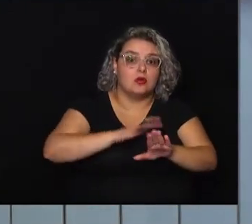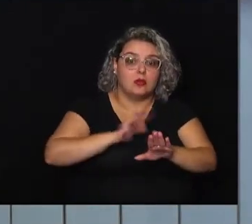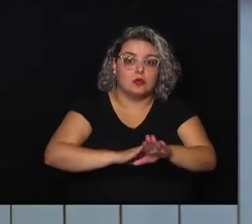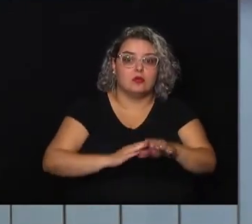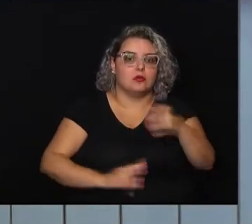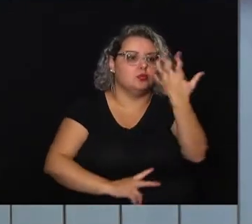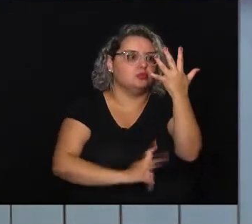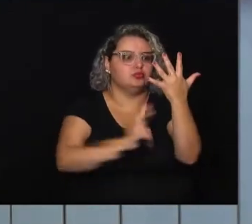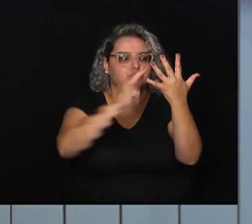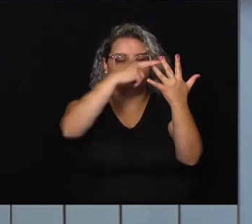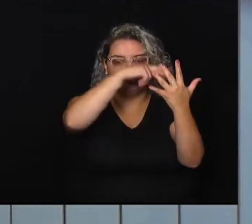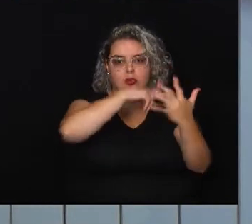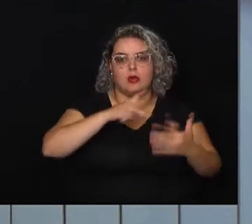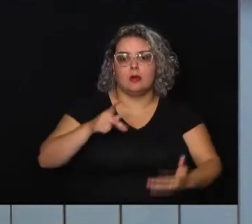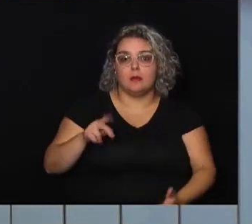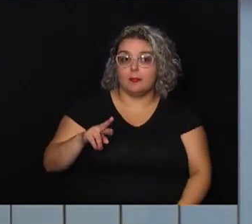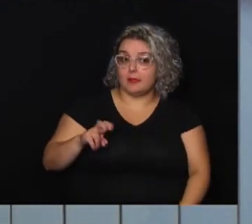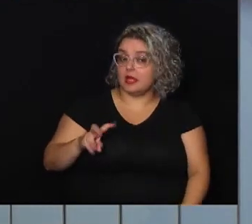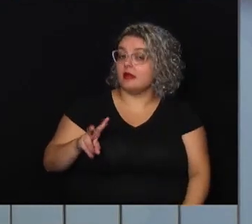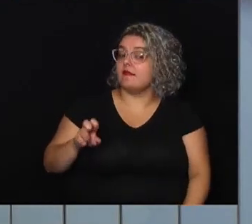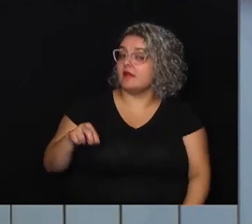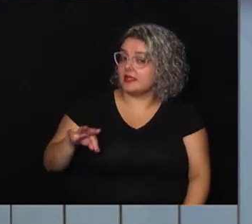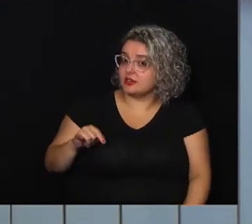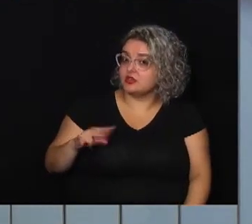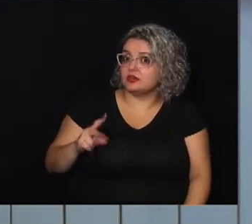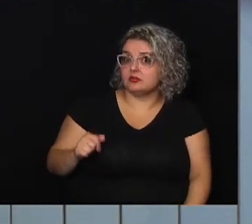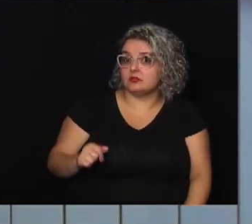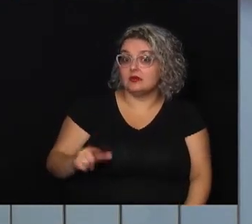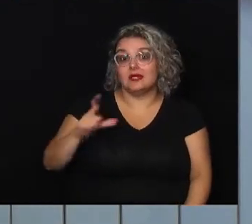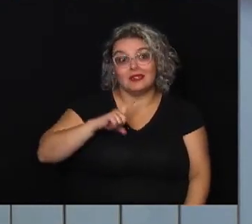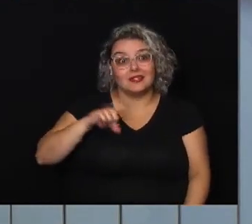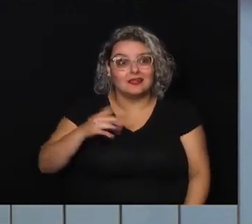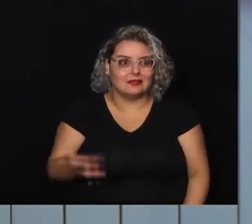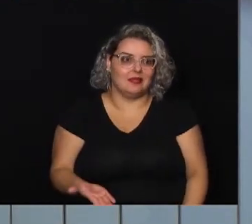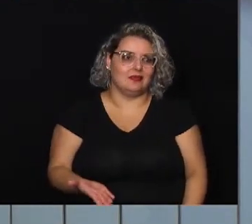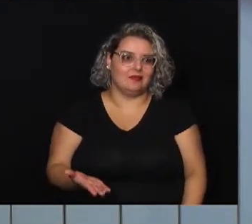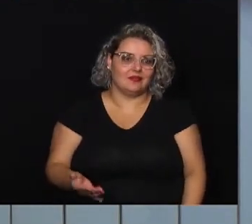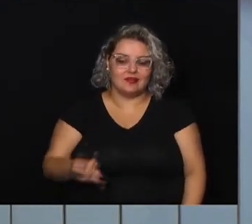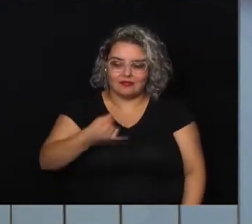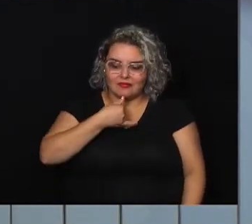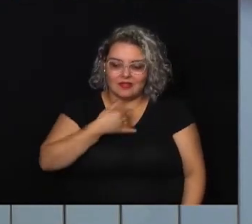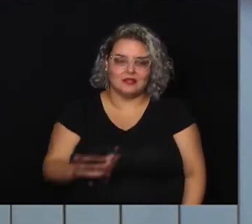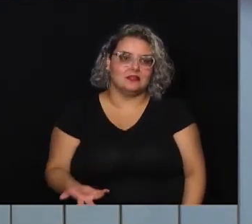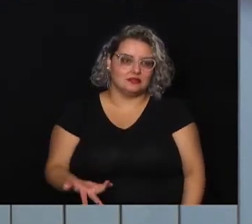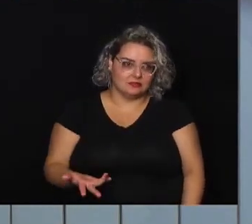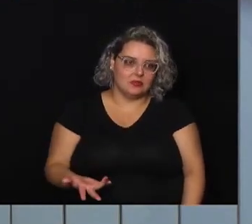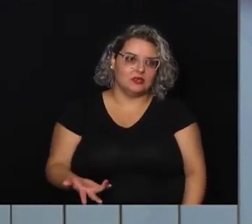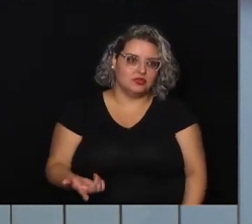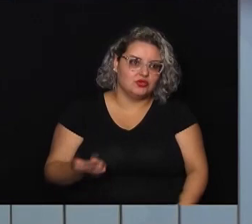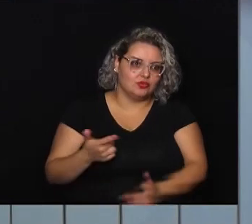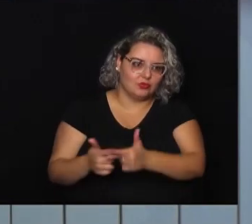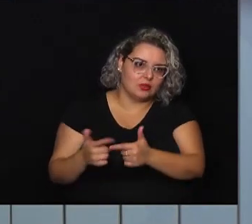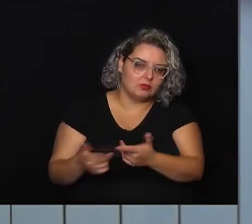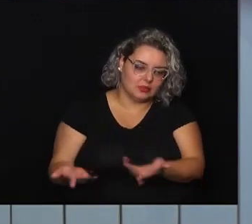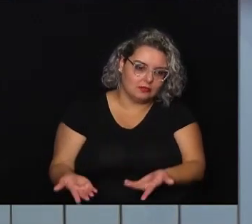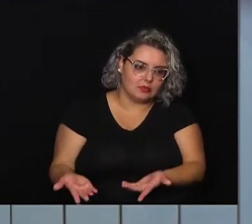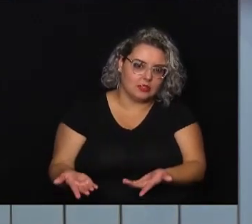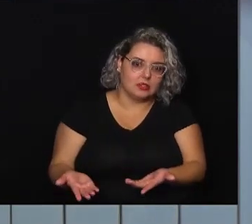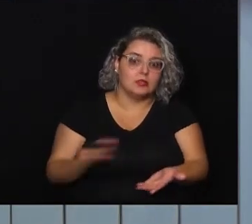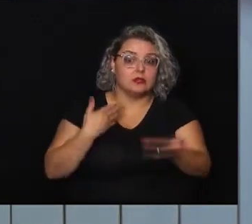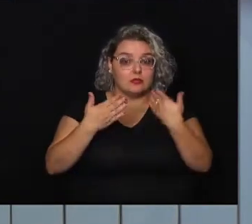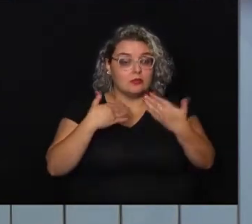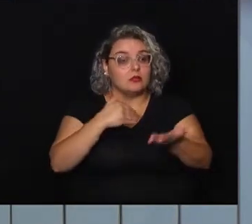poda preventiva nas árvores e teve aquela ocorrência. Como a gente minimizar o risco? Então, vou estar conversando com o secretário e